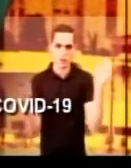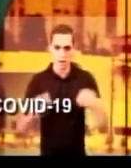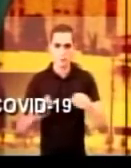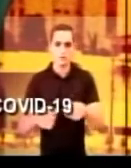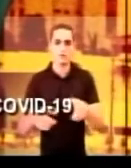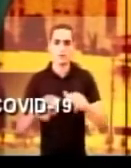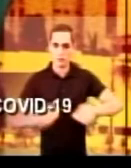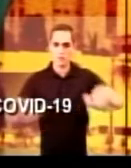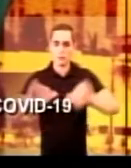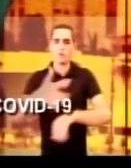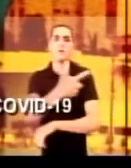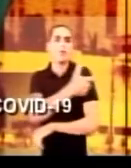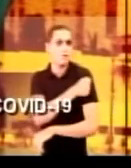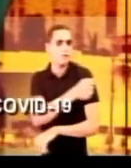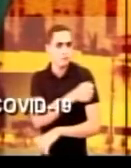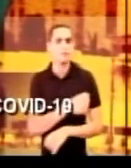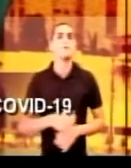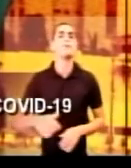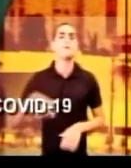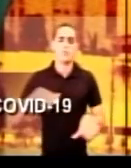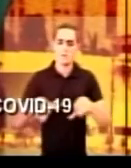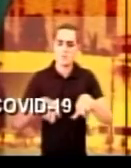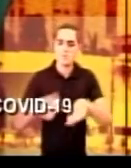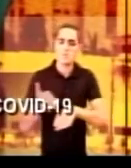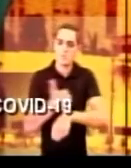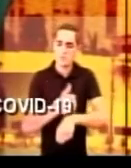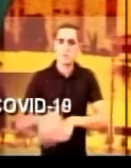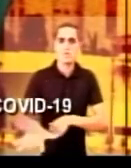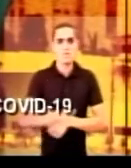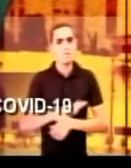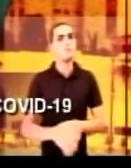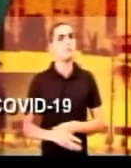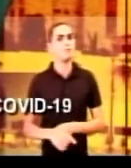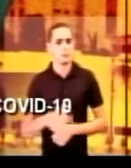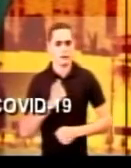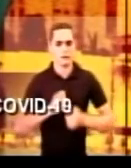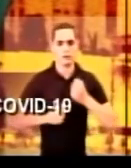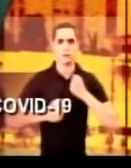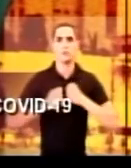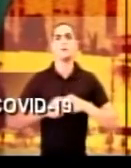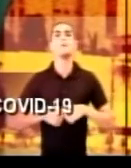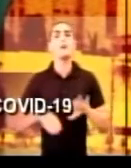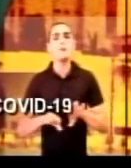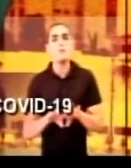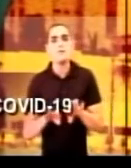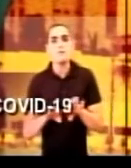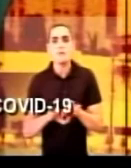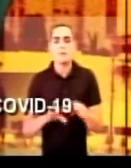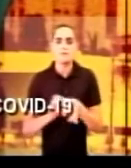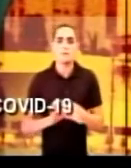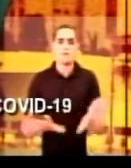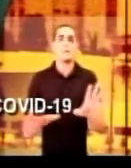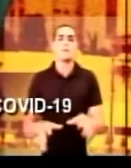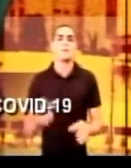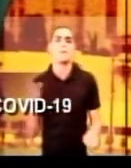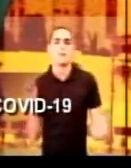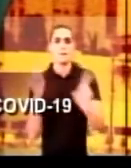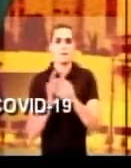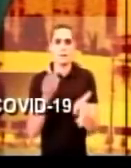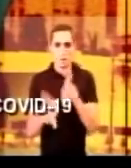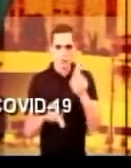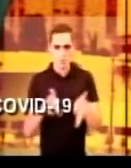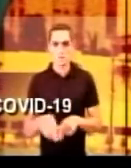estão envolvidos com as atividades de imunização, estão aí muito ansiosos e dispostos a atender a população da melhor forma